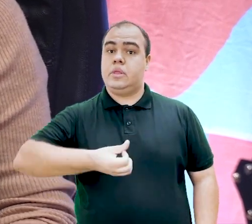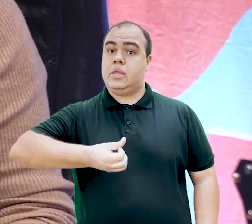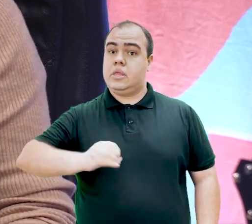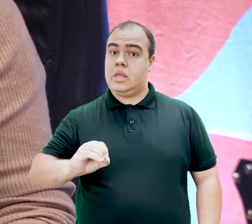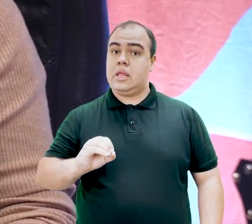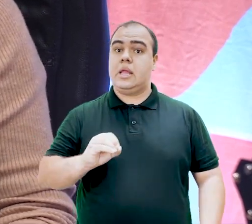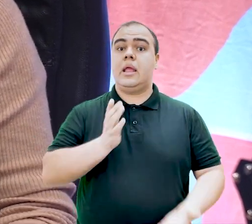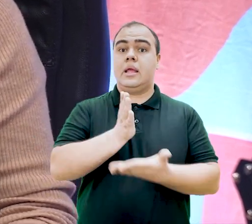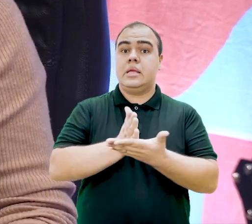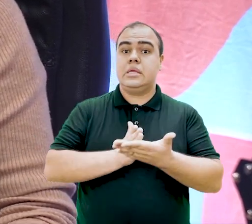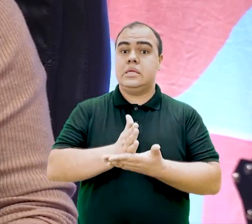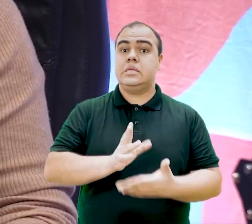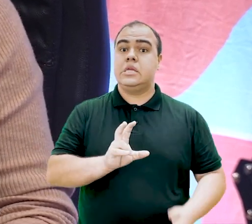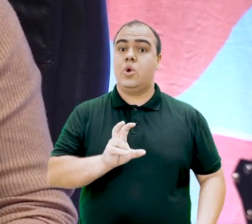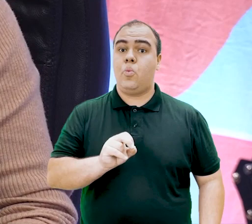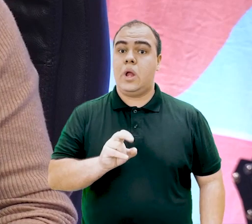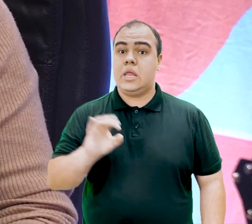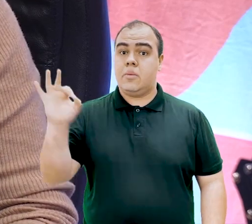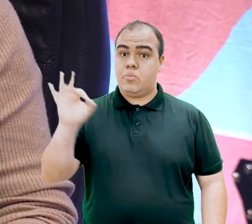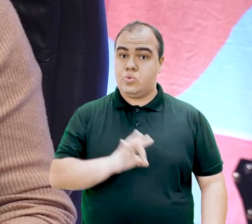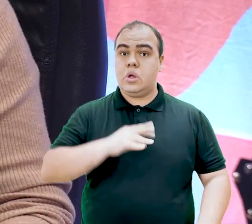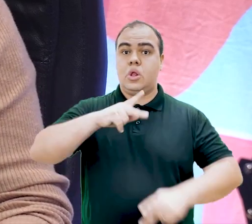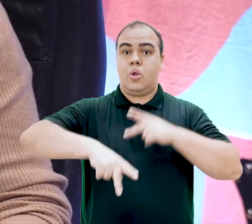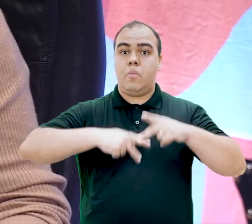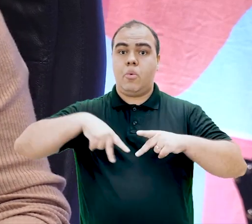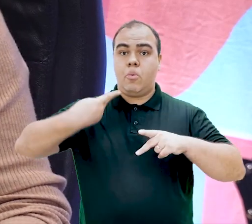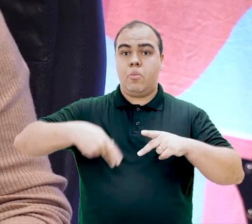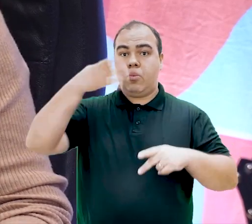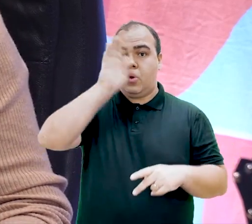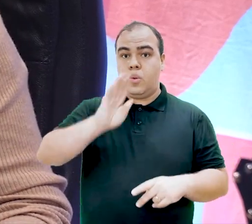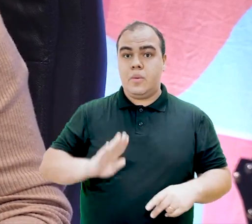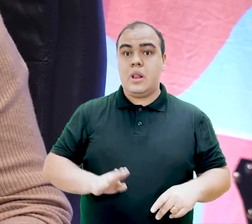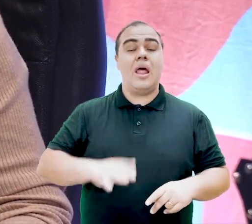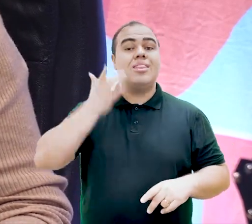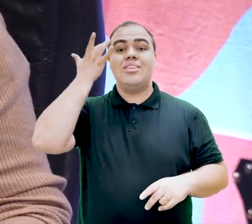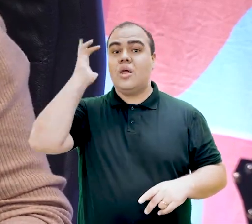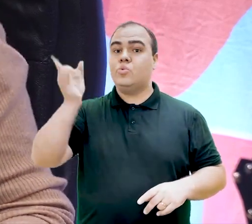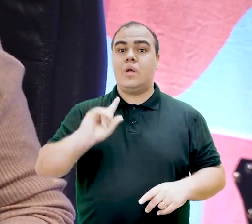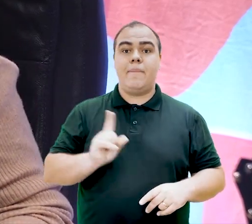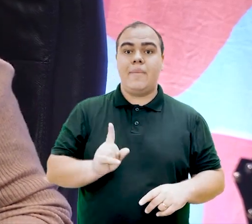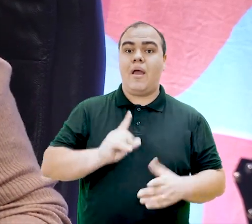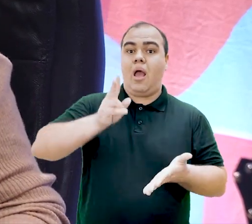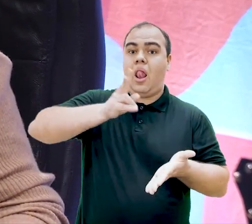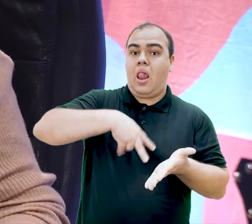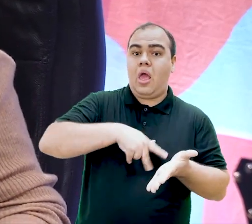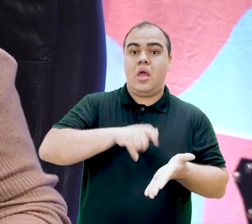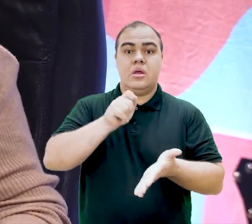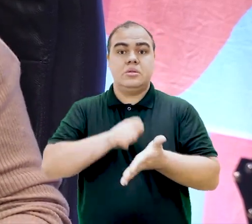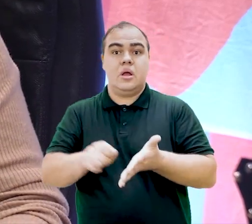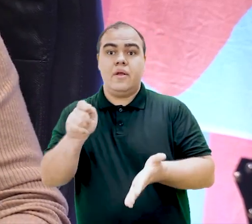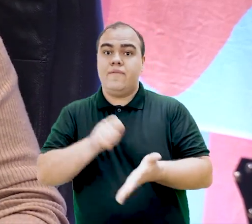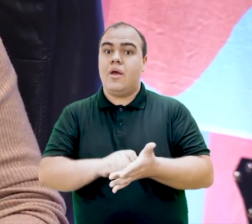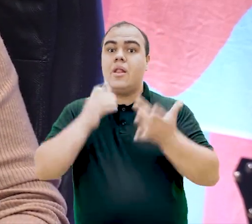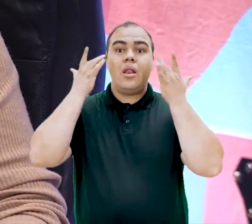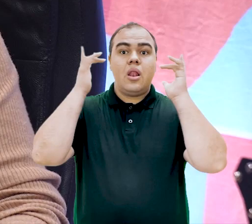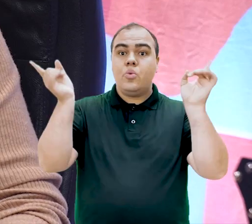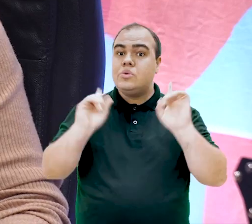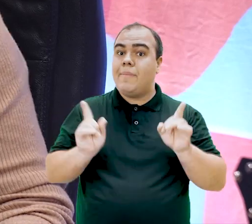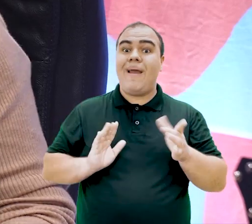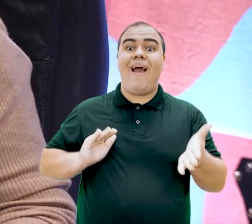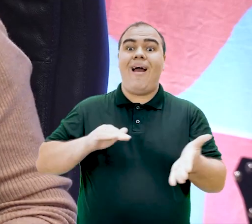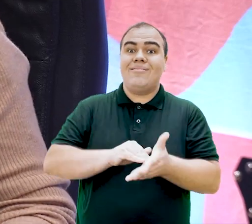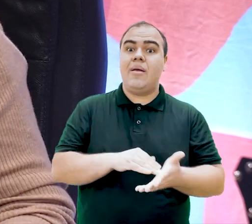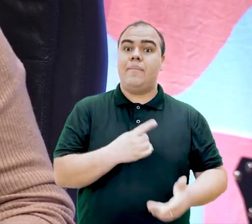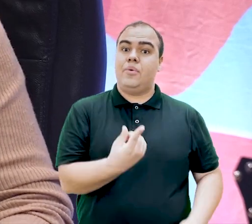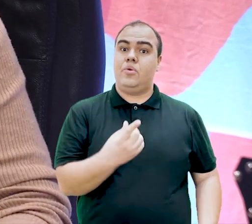população brasileira era analfabeta década de 50 50% do Brasil nunca tinha tentado até meados